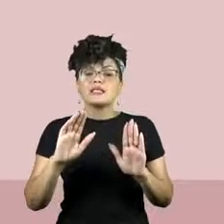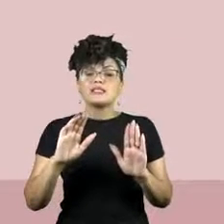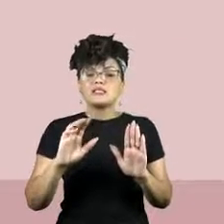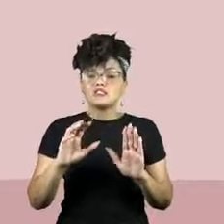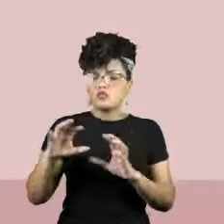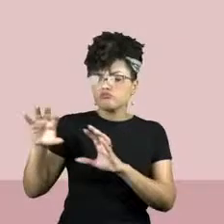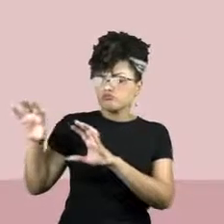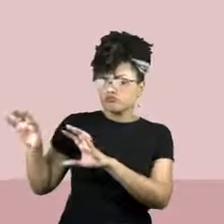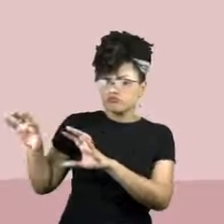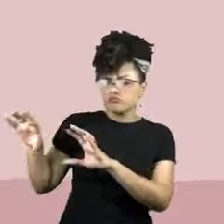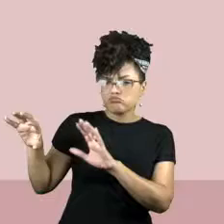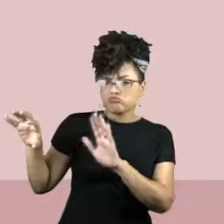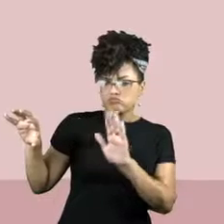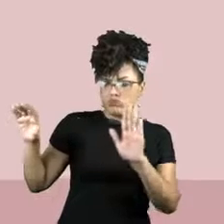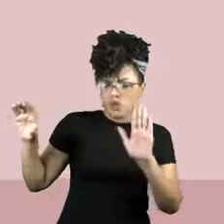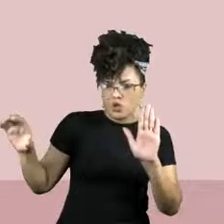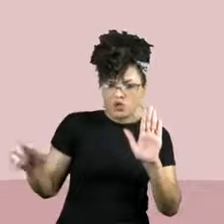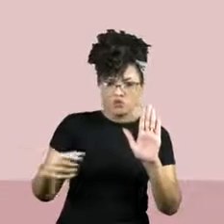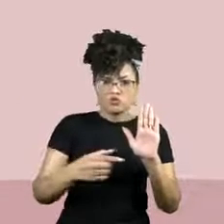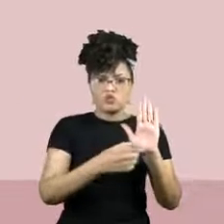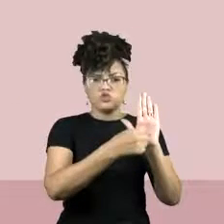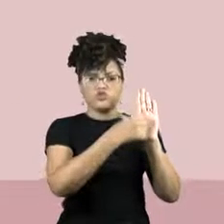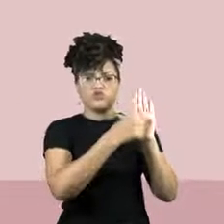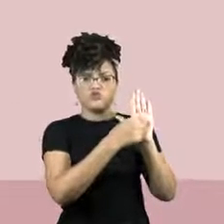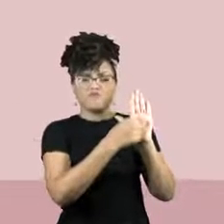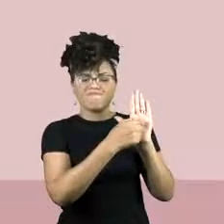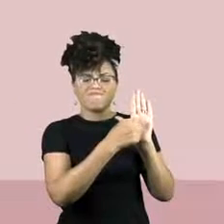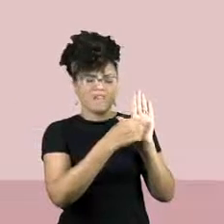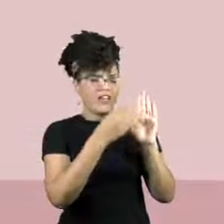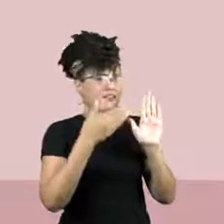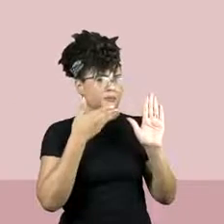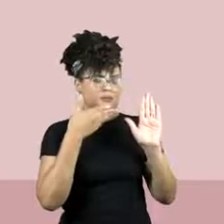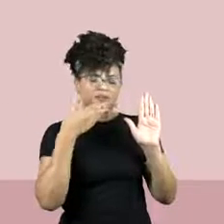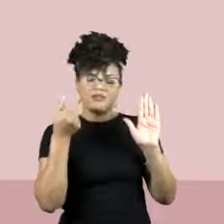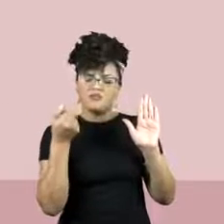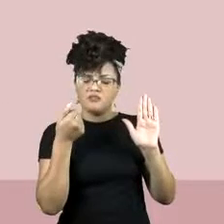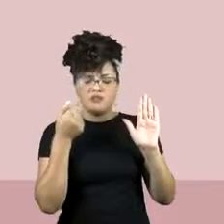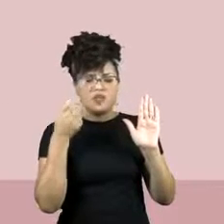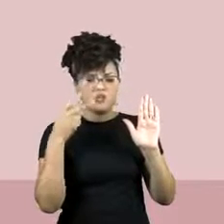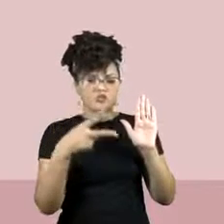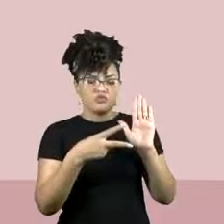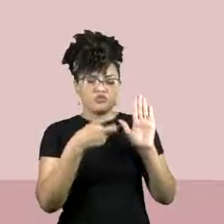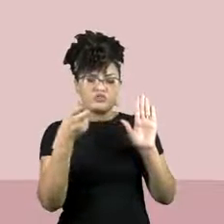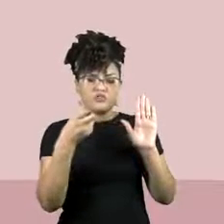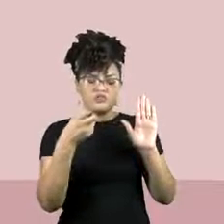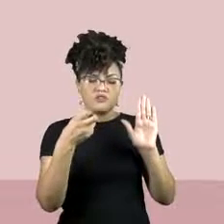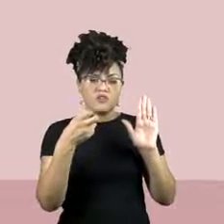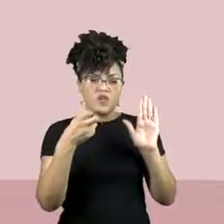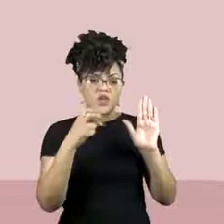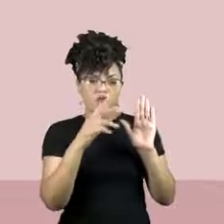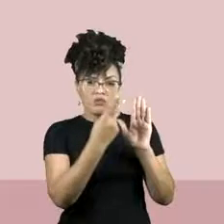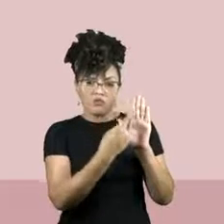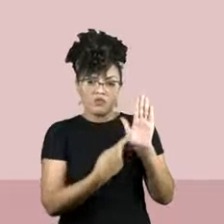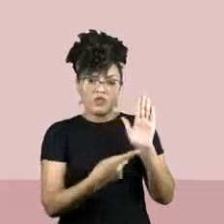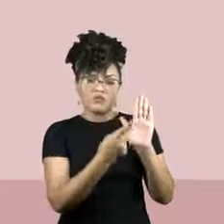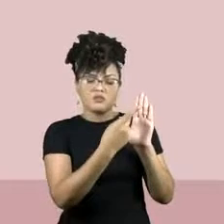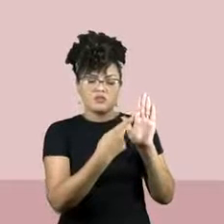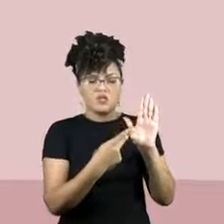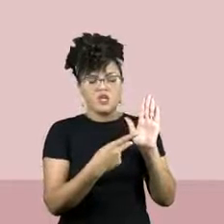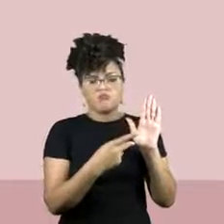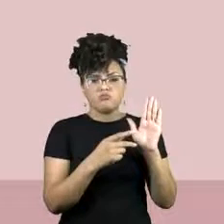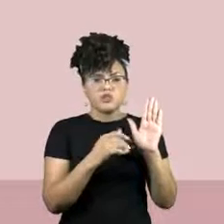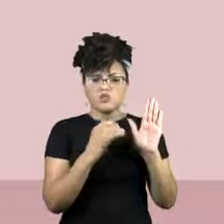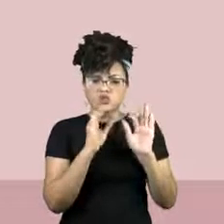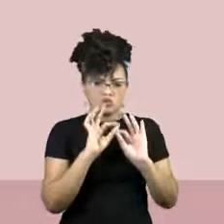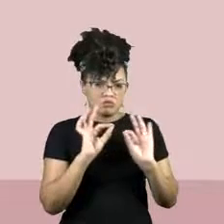de um mecanismo que importa um arquivo do CAD, né? Fica muito mais simples, por mais que isso aqui seja um exemplo bem figurativo, né? Na verdade, é o mesmo